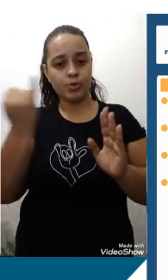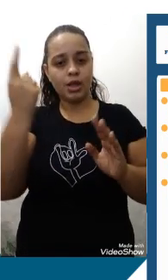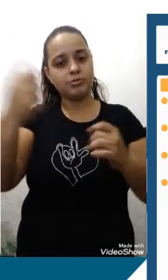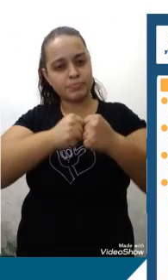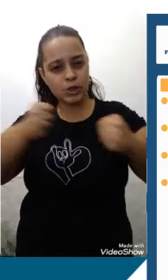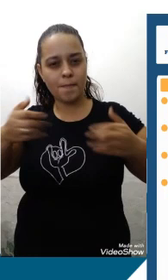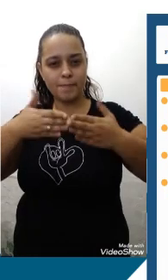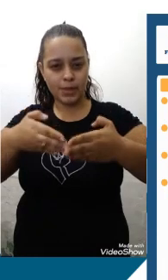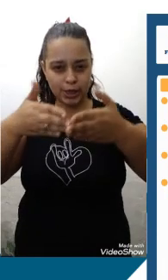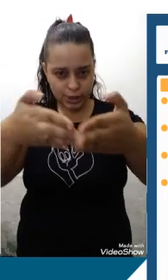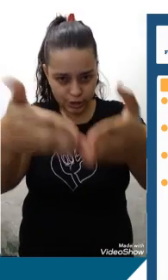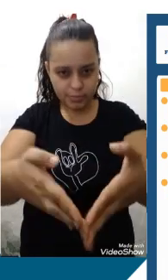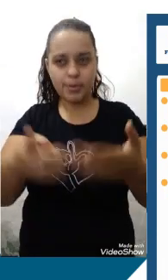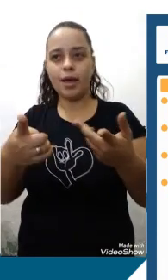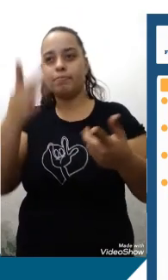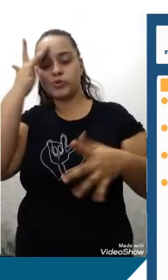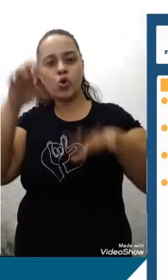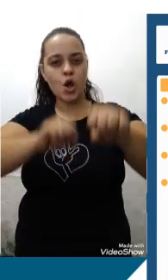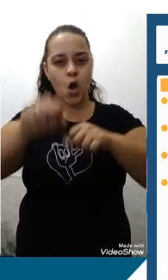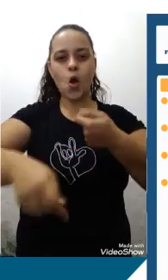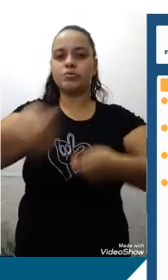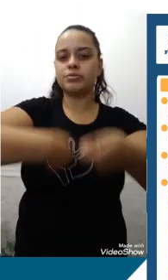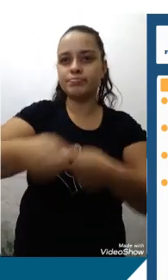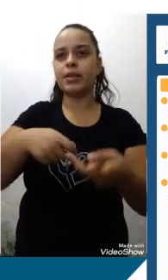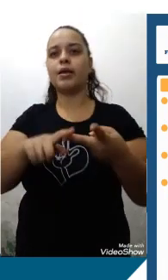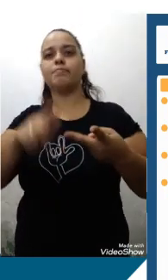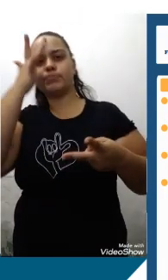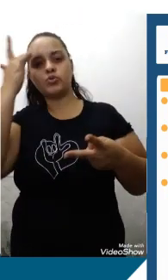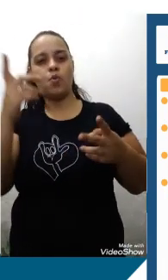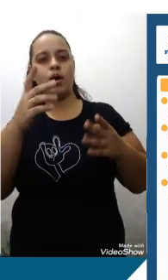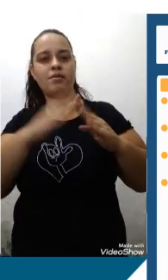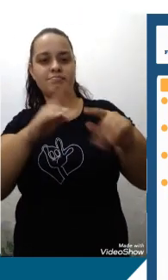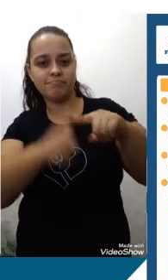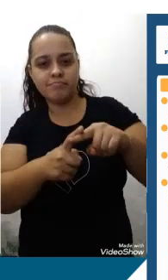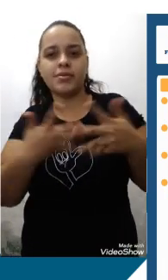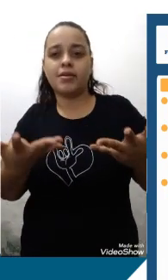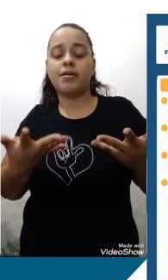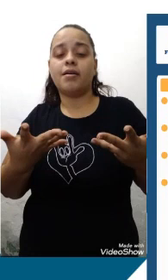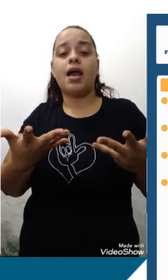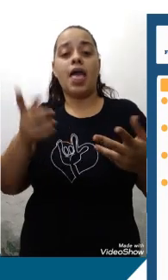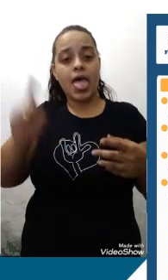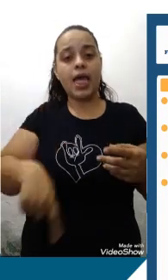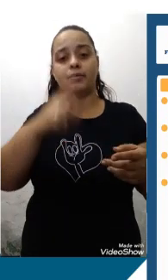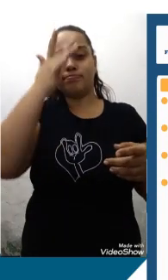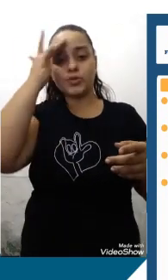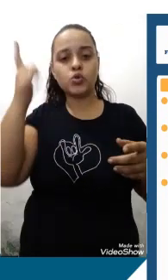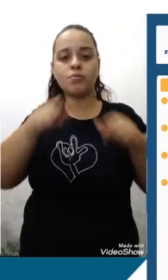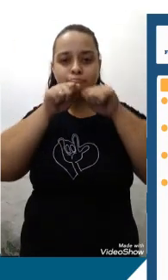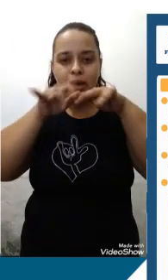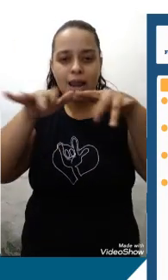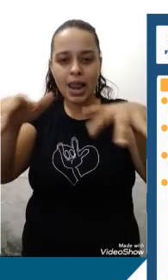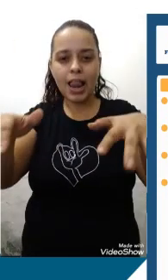expansão marítima, através de seus navegadores, conquistadores, mercadores, missionários, foi responsável também por uma maior integração de